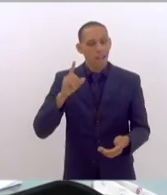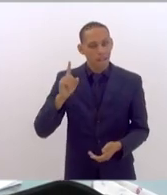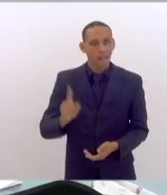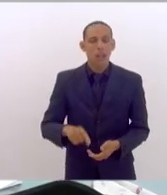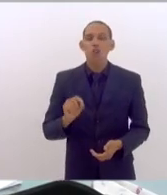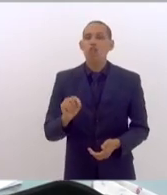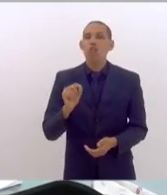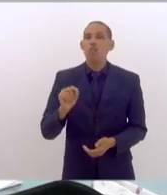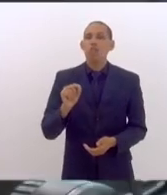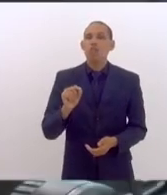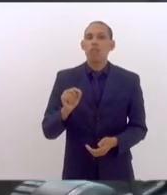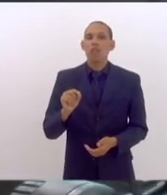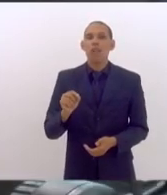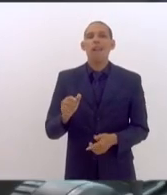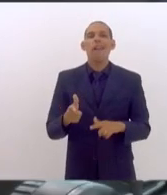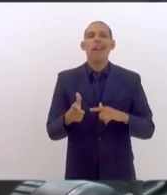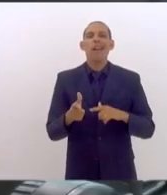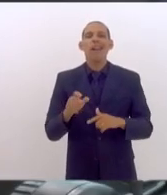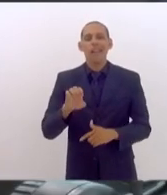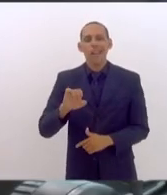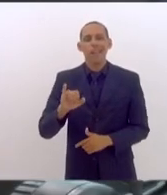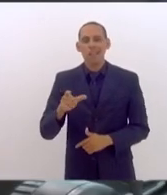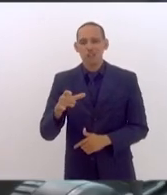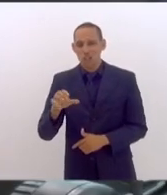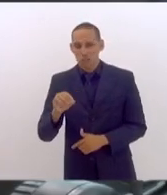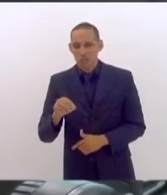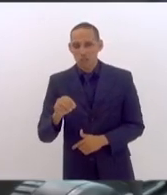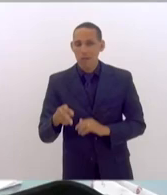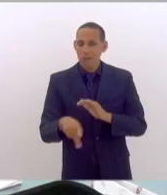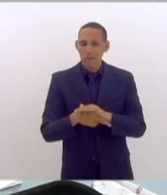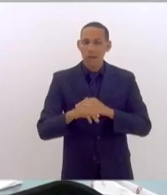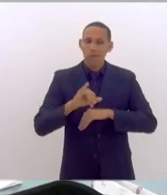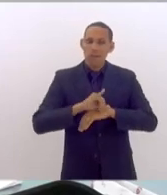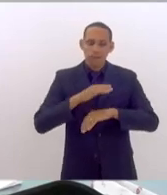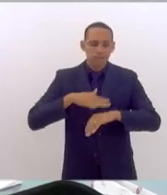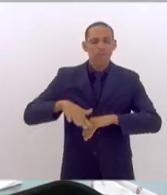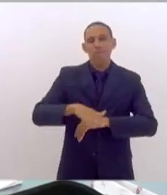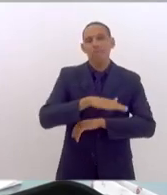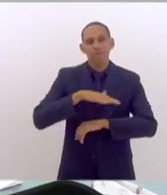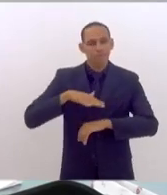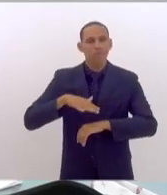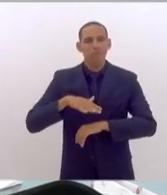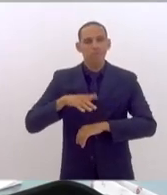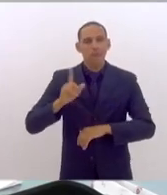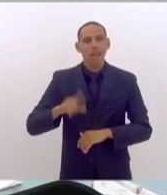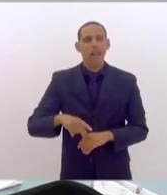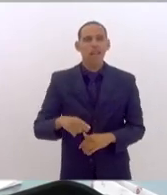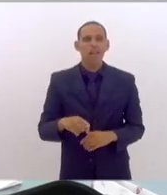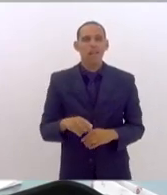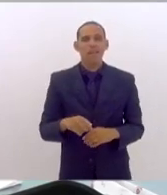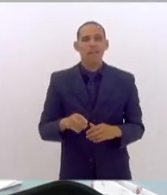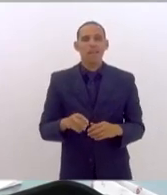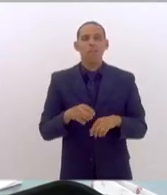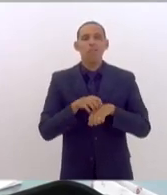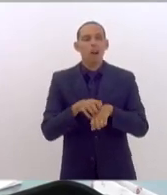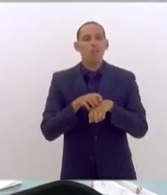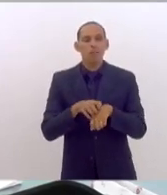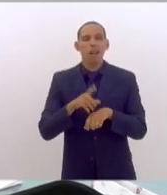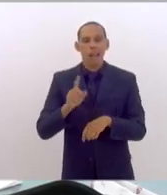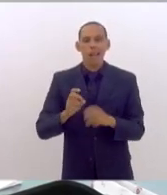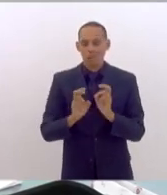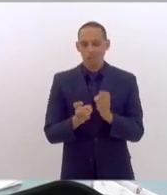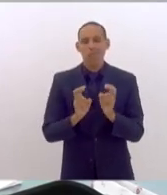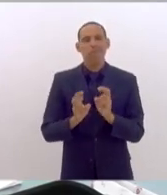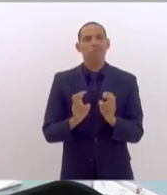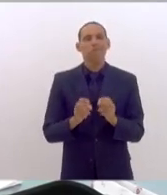sendo uma um eixo o eixo na nossa região metropolitana Aleixo o eixo do transporte público na região metropolitana de Janeiro é